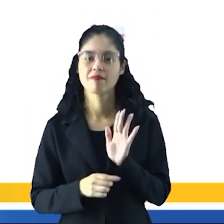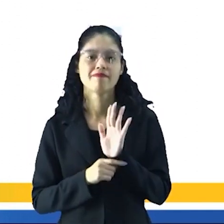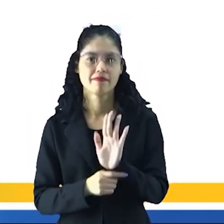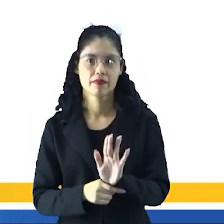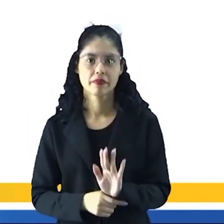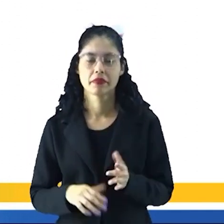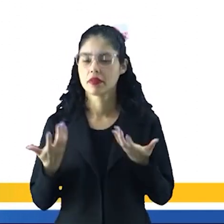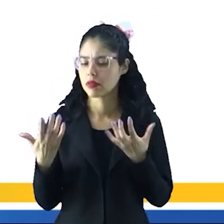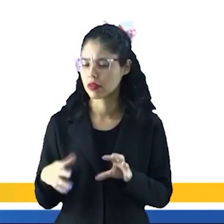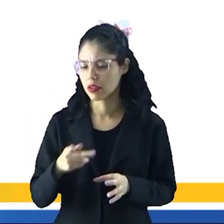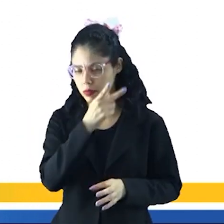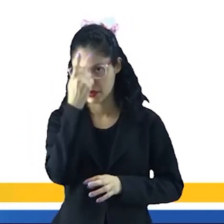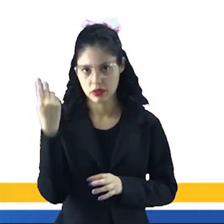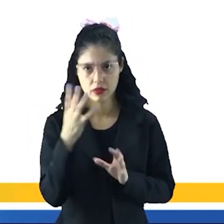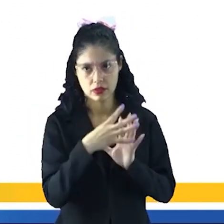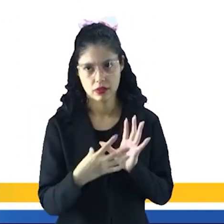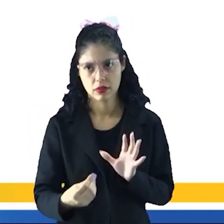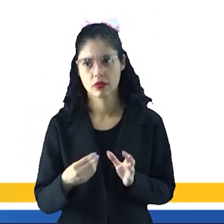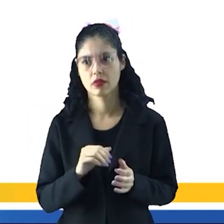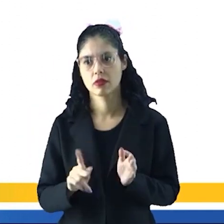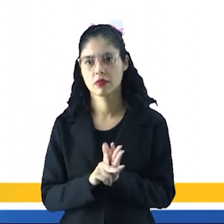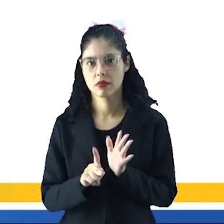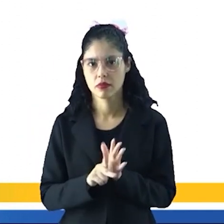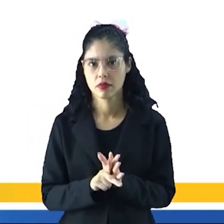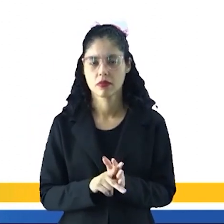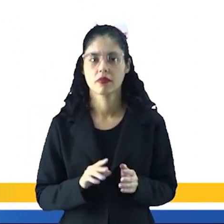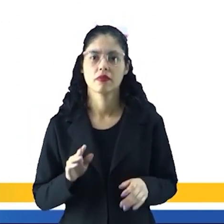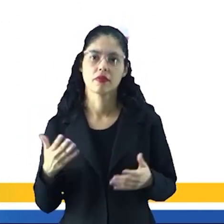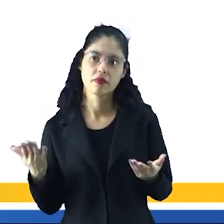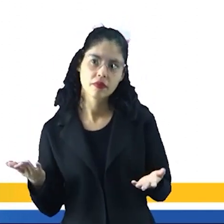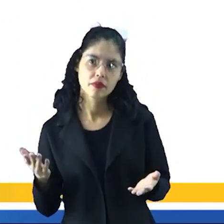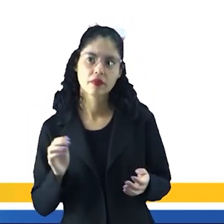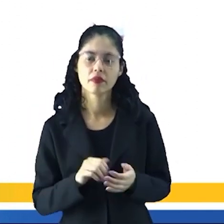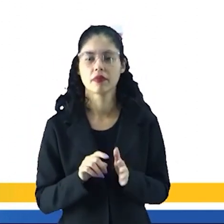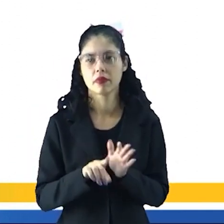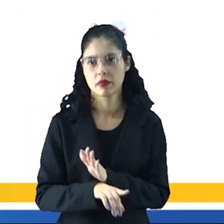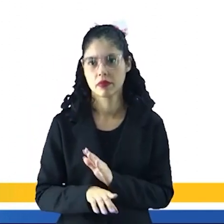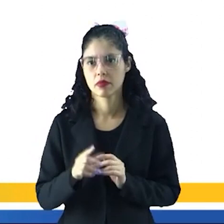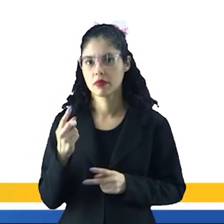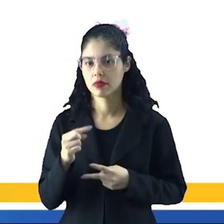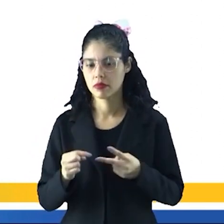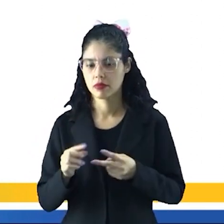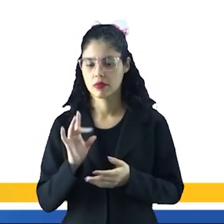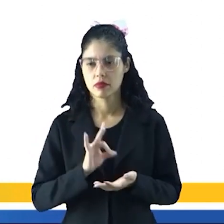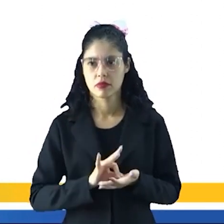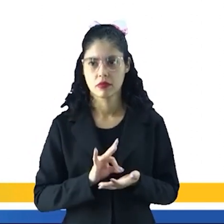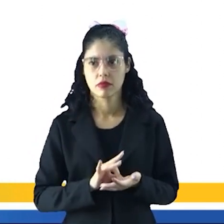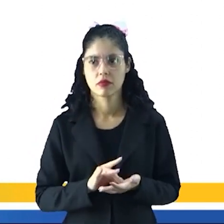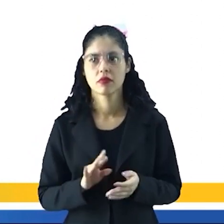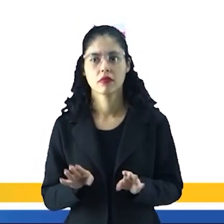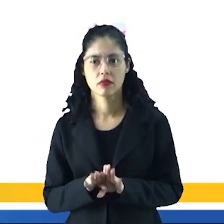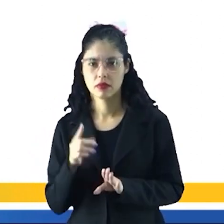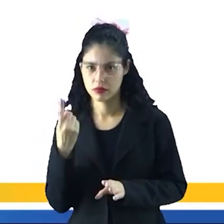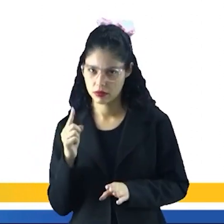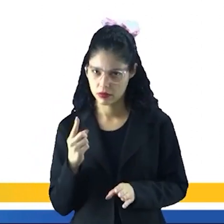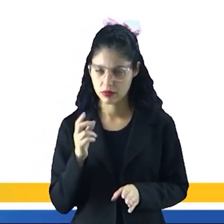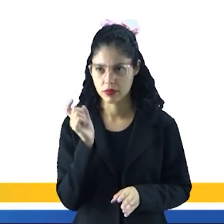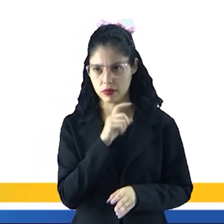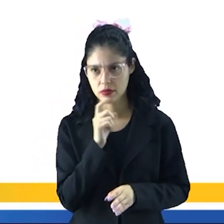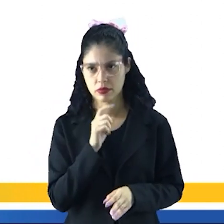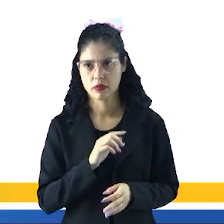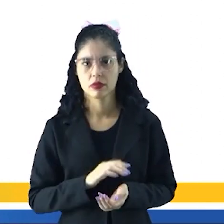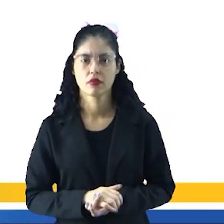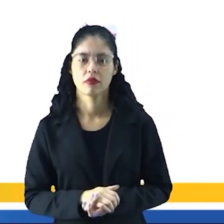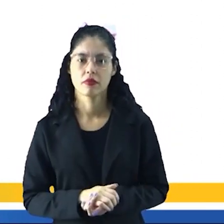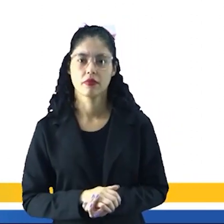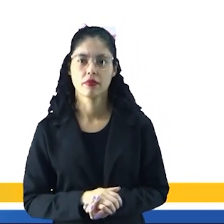dele. Ele não quer que as pessoas reproduzam a sua obra. Então, aqui nessa questão também tem duas verdades, mas tem uma